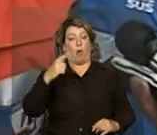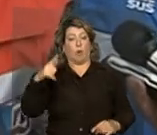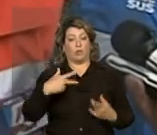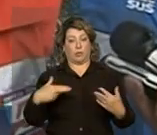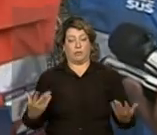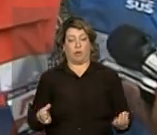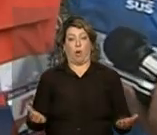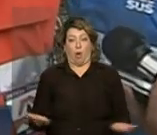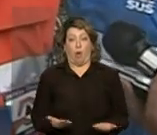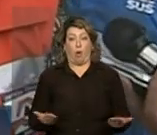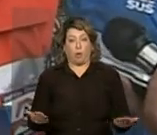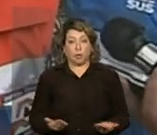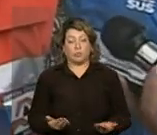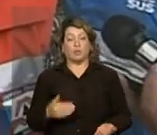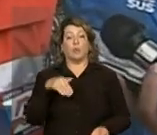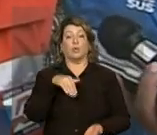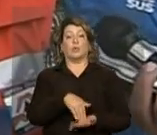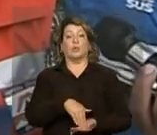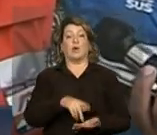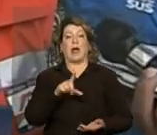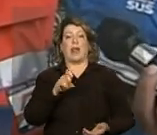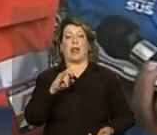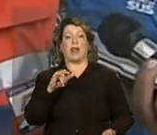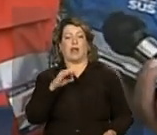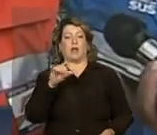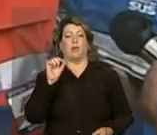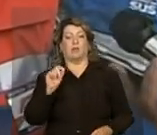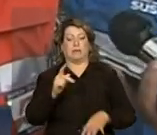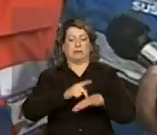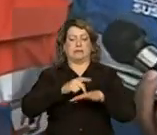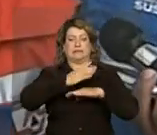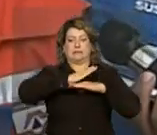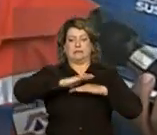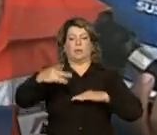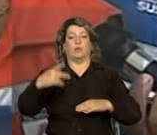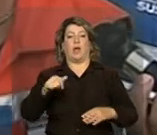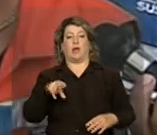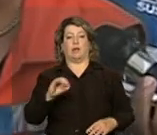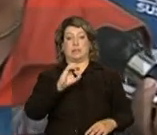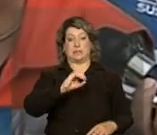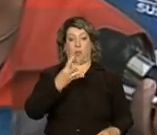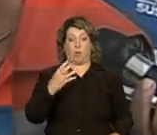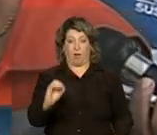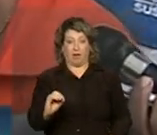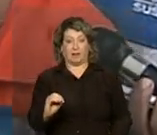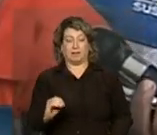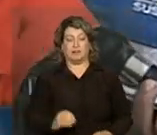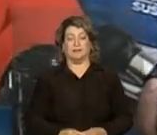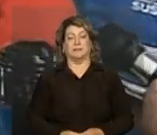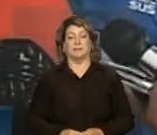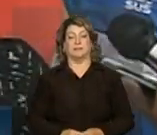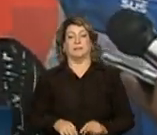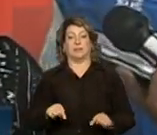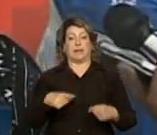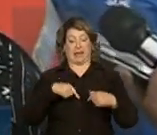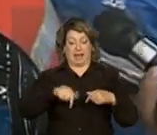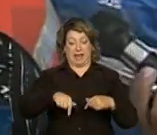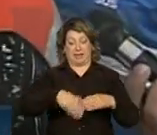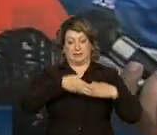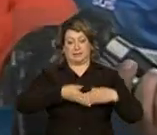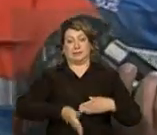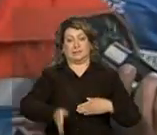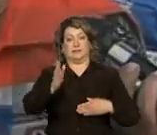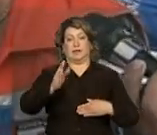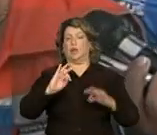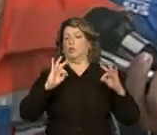Hoje foi o último leilão de estradas do ano, a 040, que sai daqui. Toda